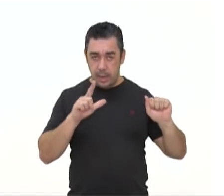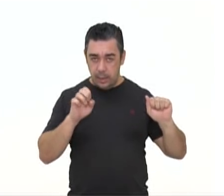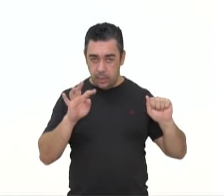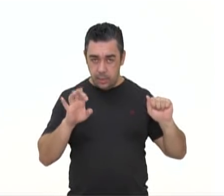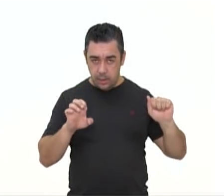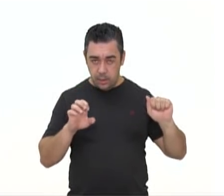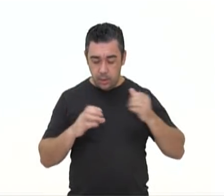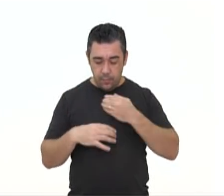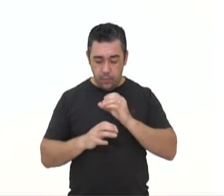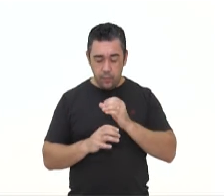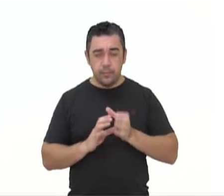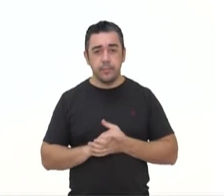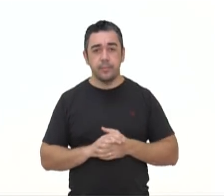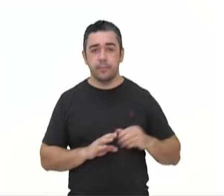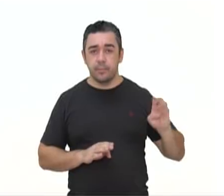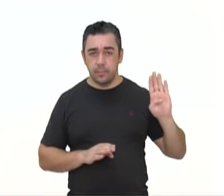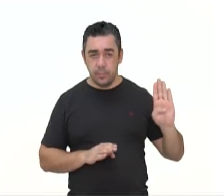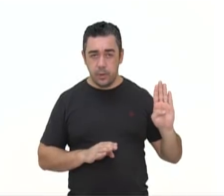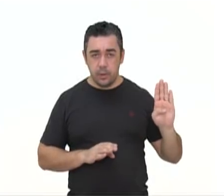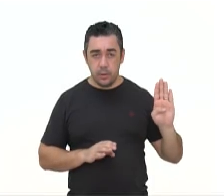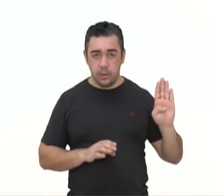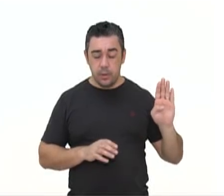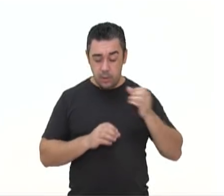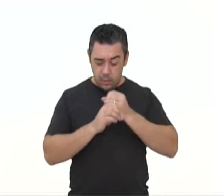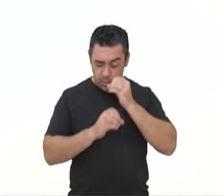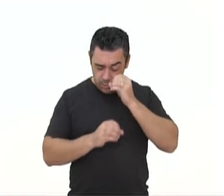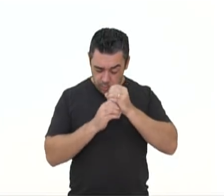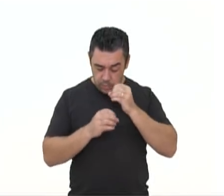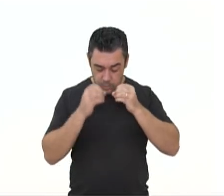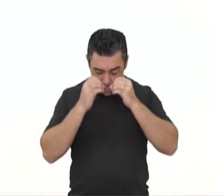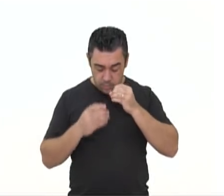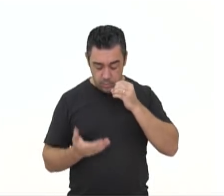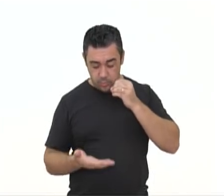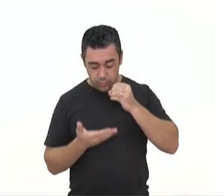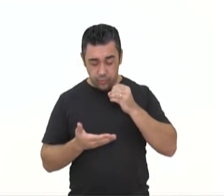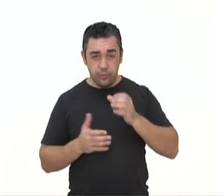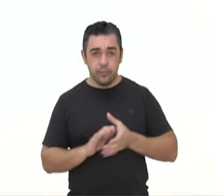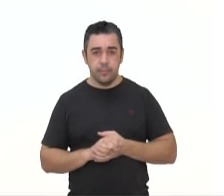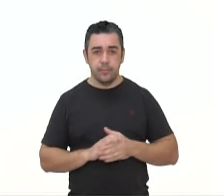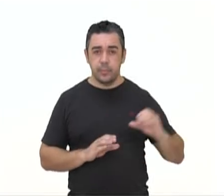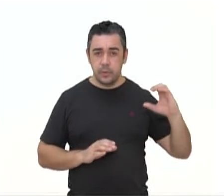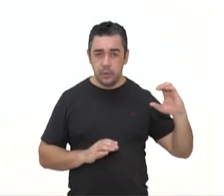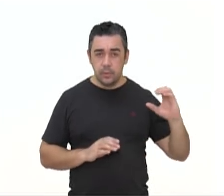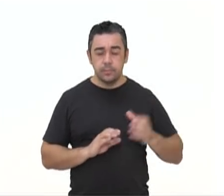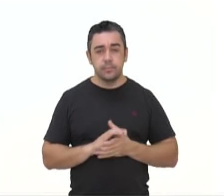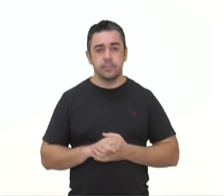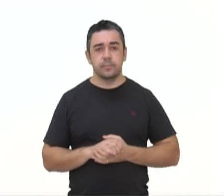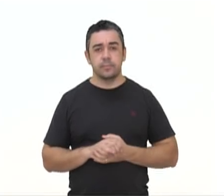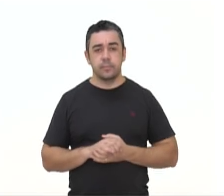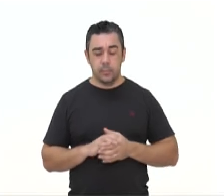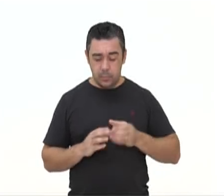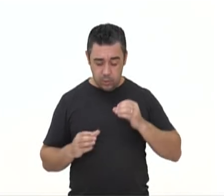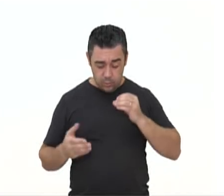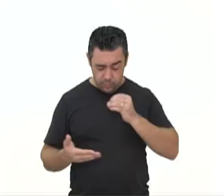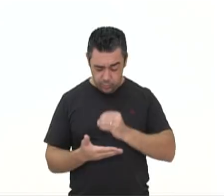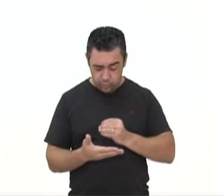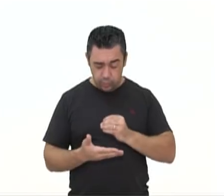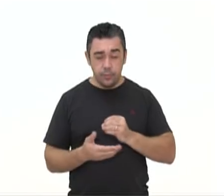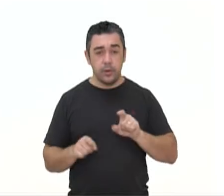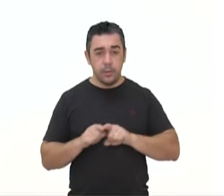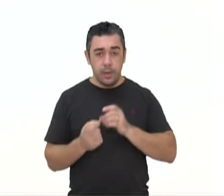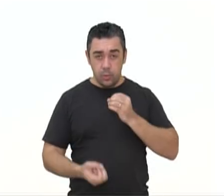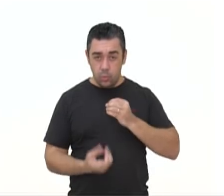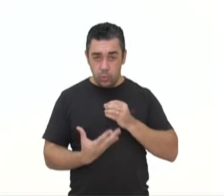revólver. Letra B, as lentes oculares e as lentes objetivas. Letra C, as lentes objetivas e a